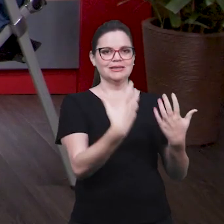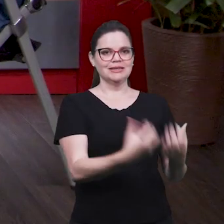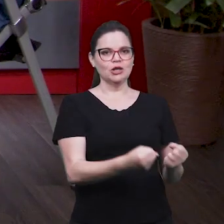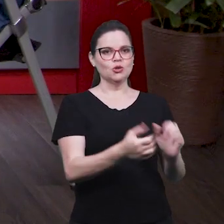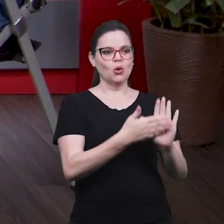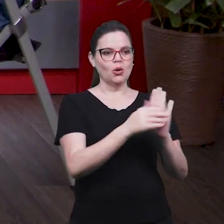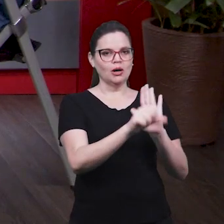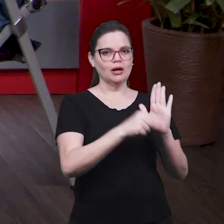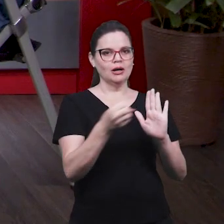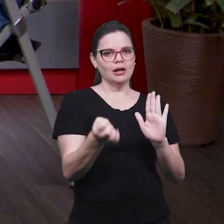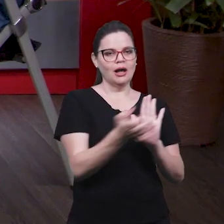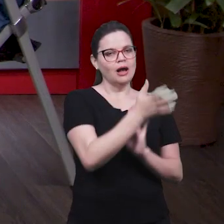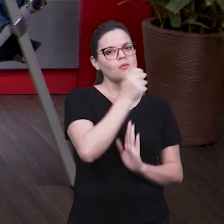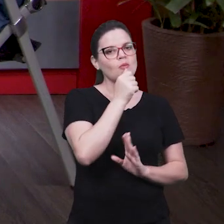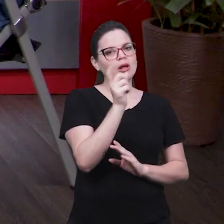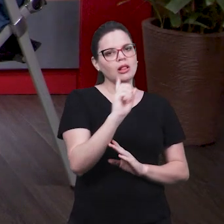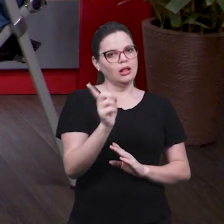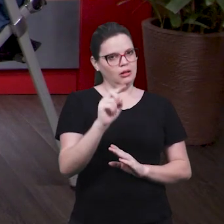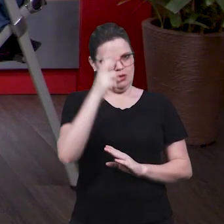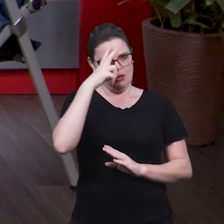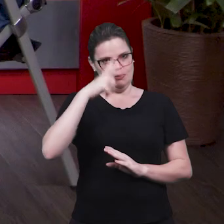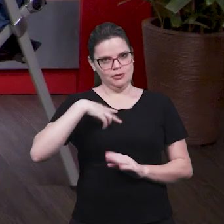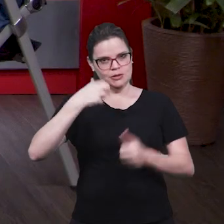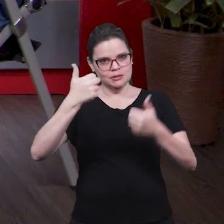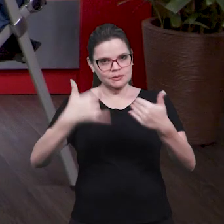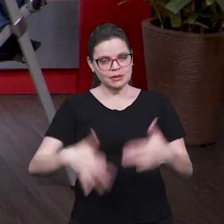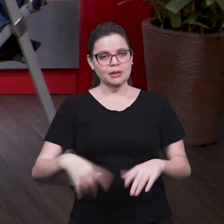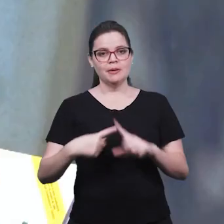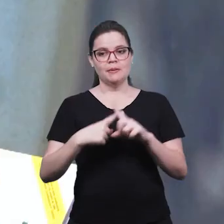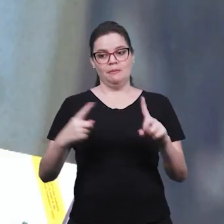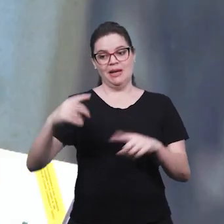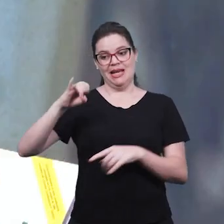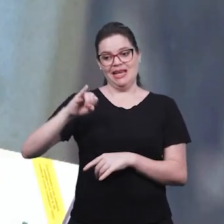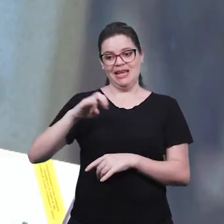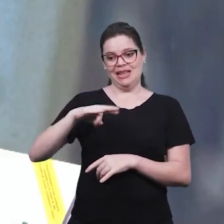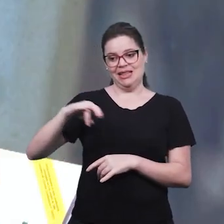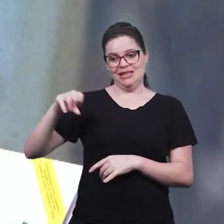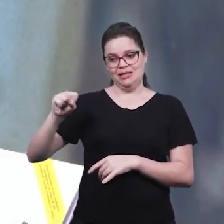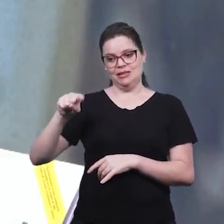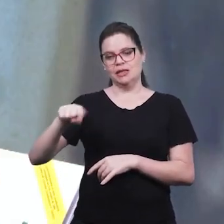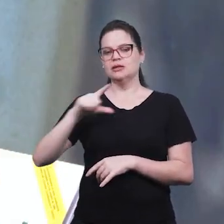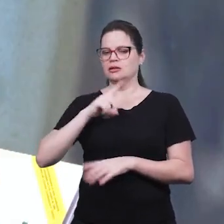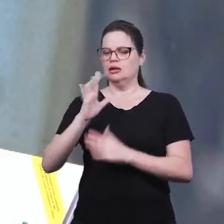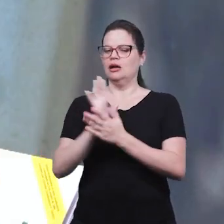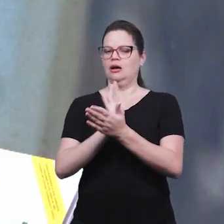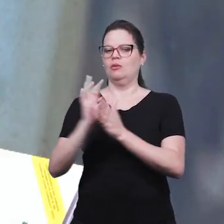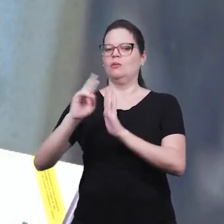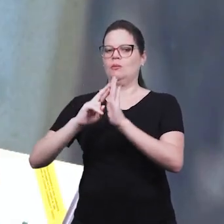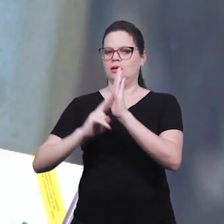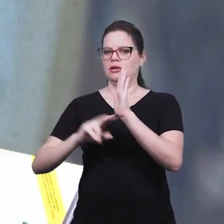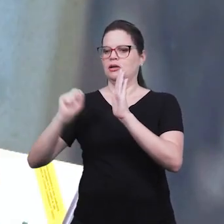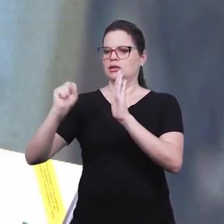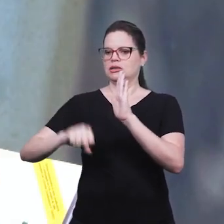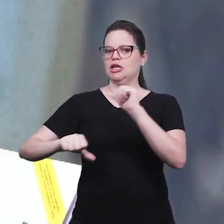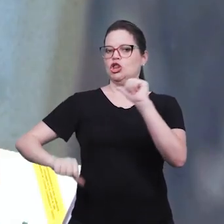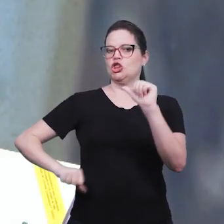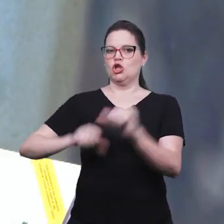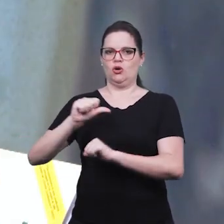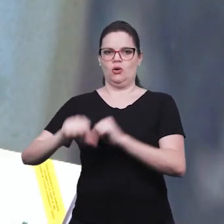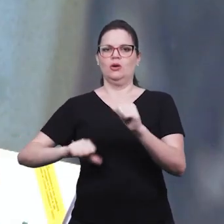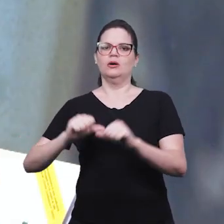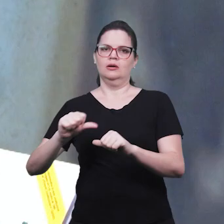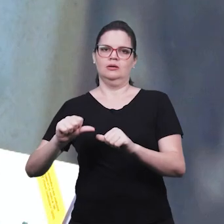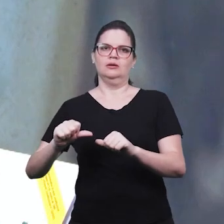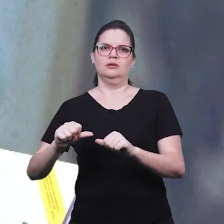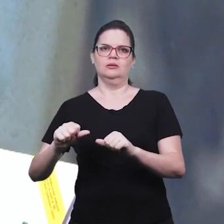de transição ainda. Para quem está no INSS, existem sim várias regras de transição,